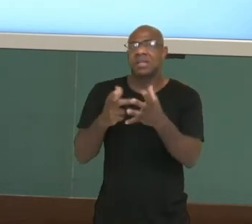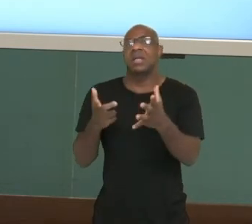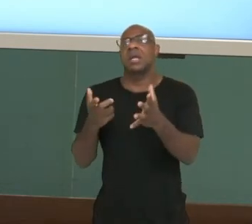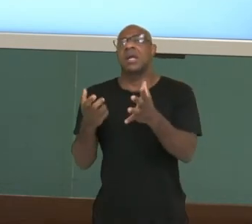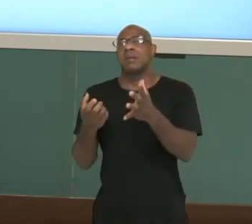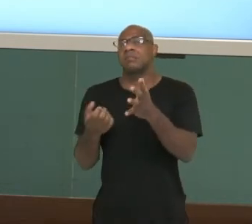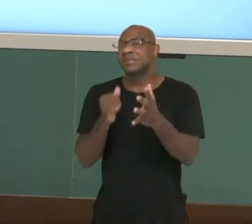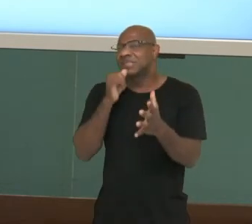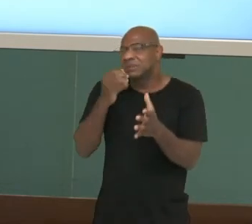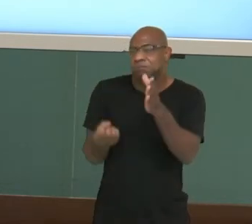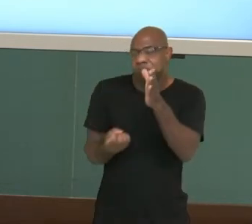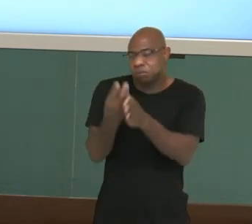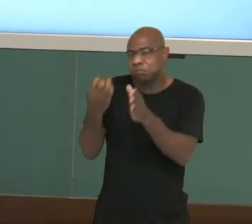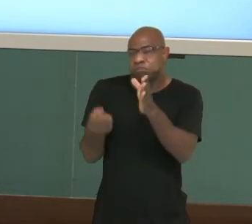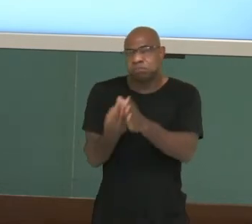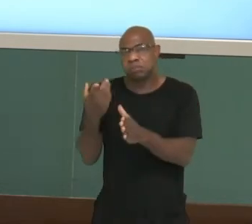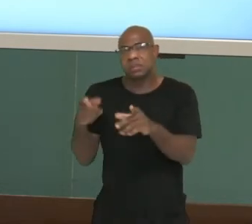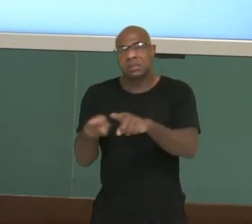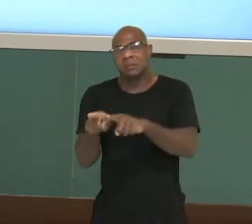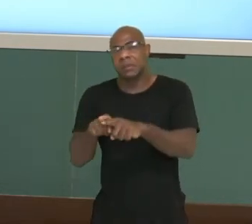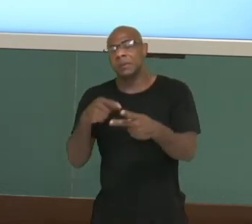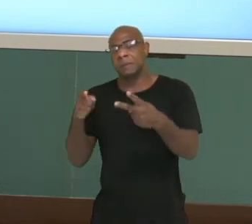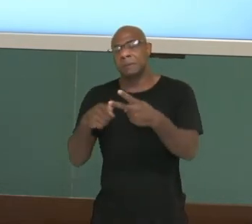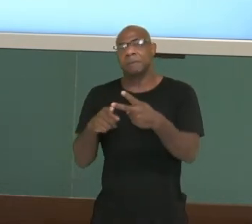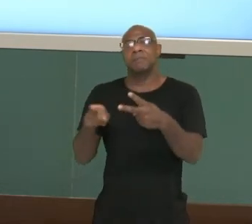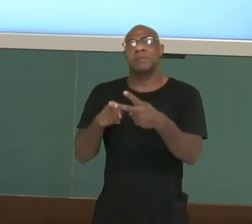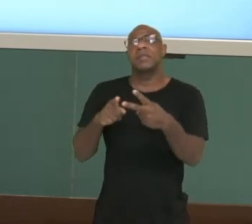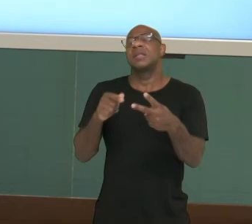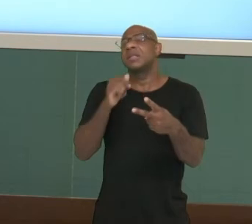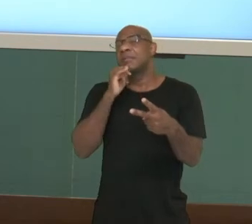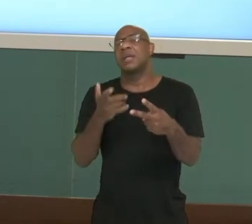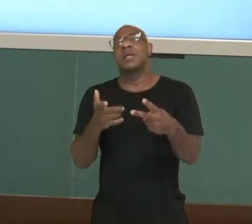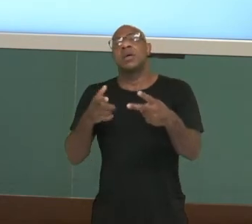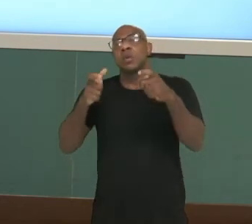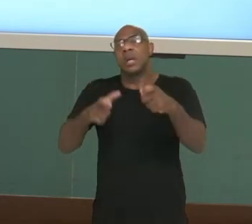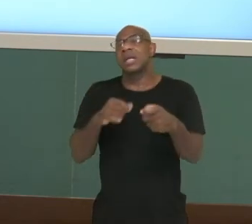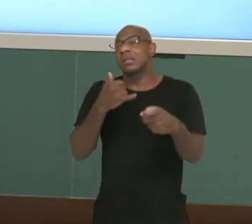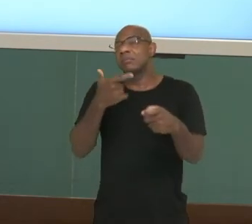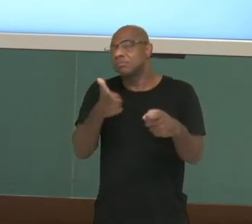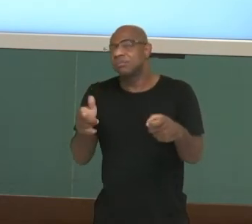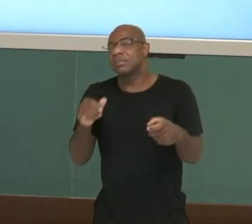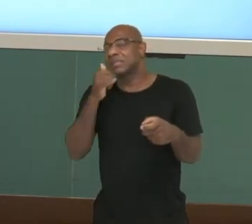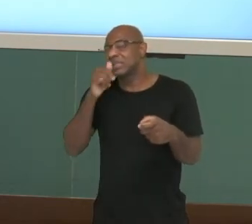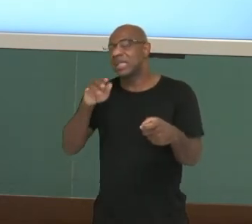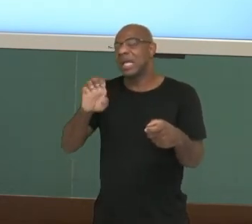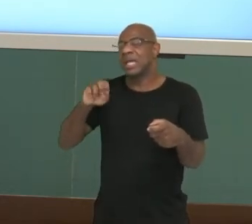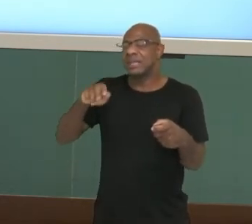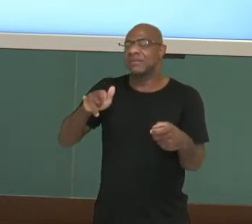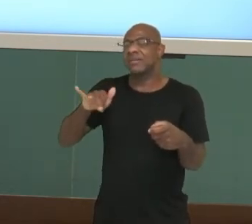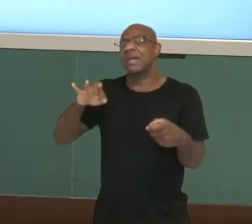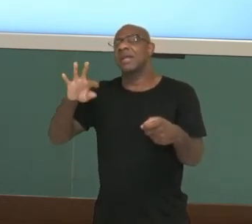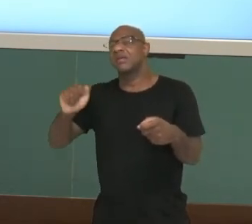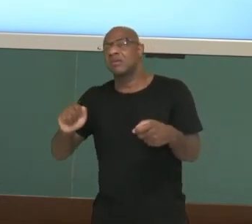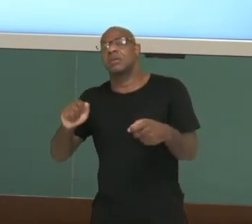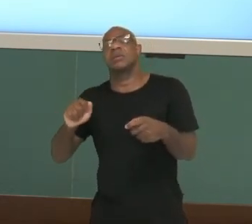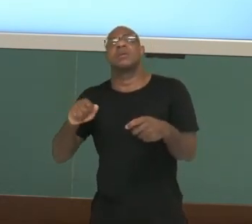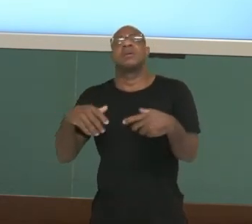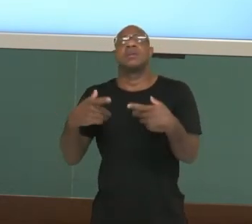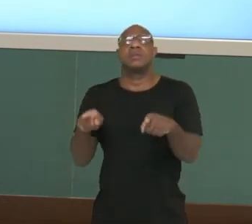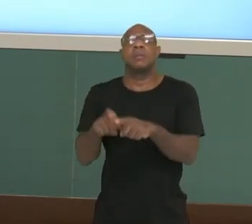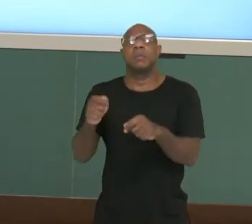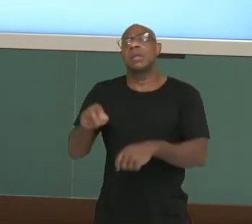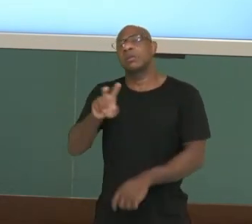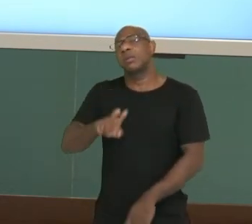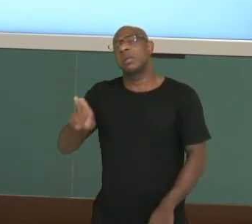energia diretamente, ou ainda no setor não energético, pois, como vimos, o petróleo, ele pode ser utilizado para